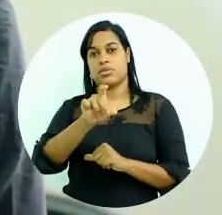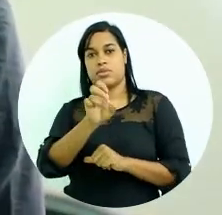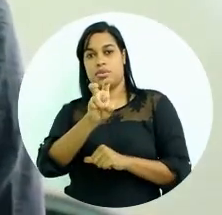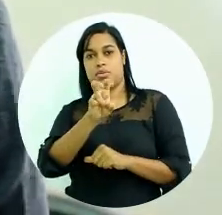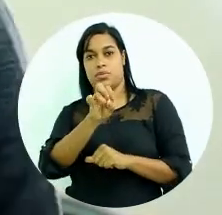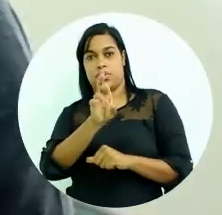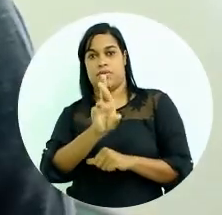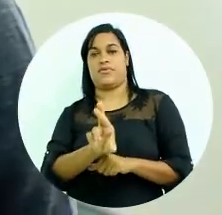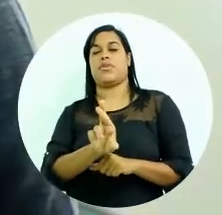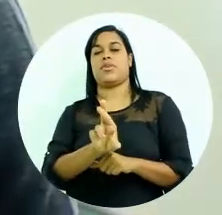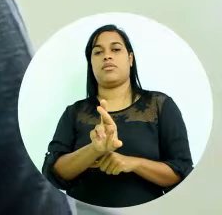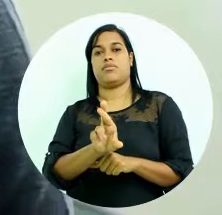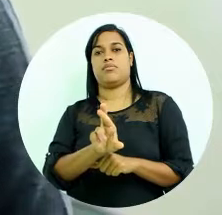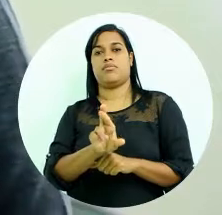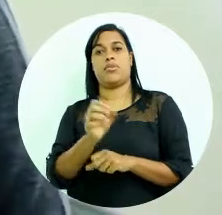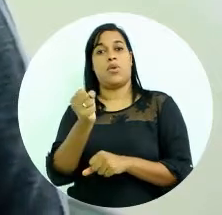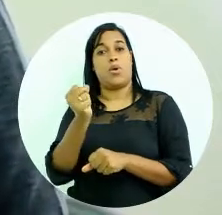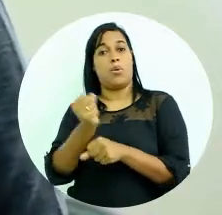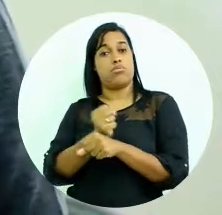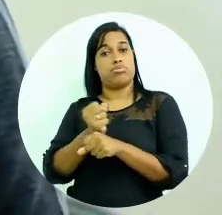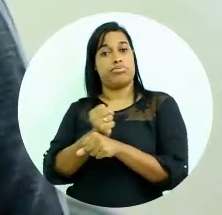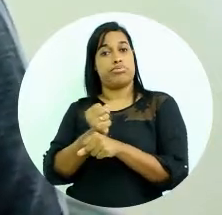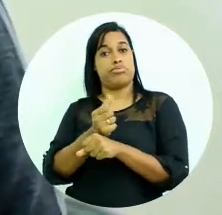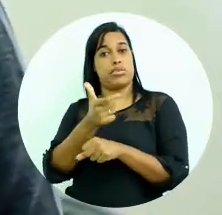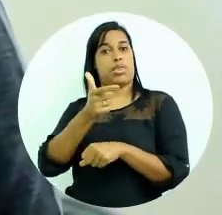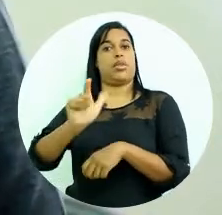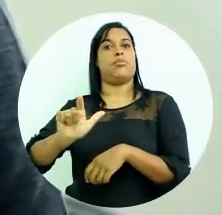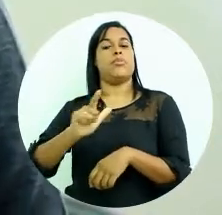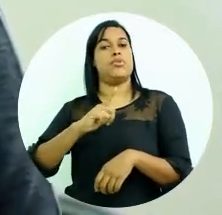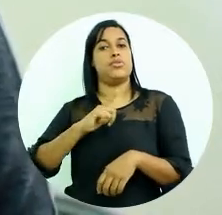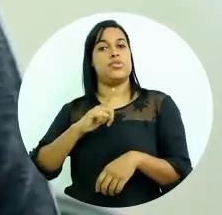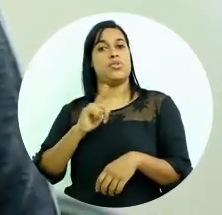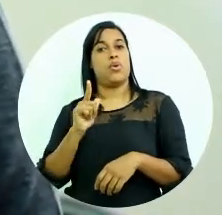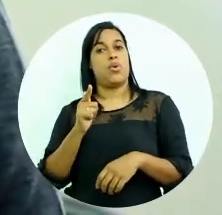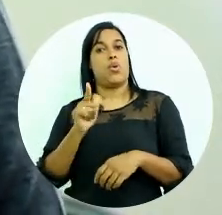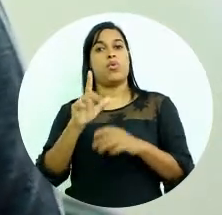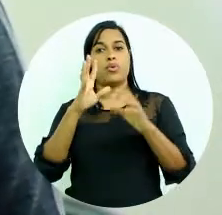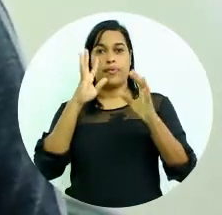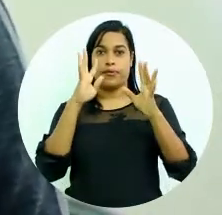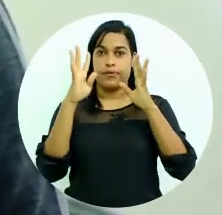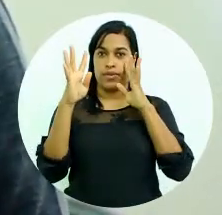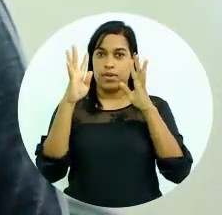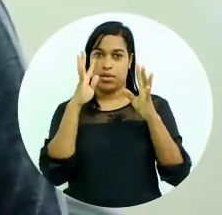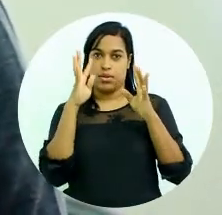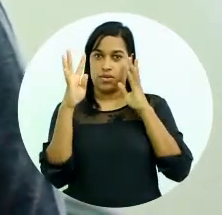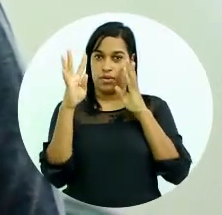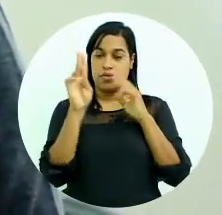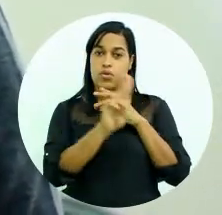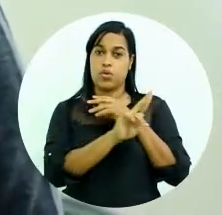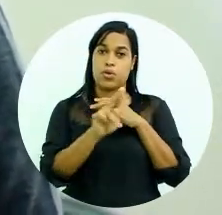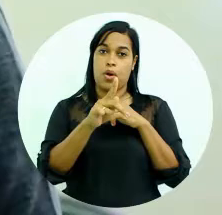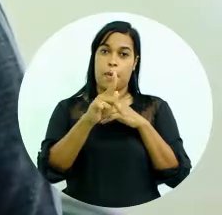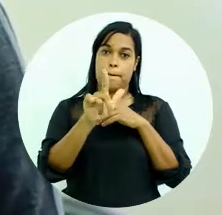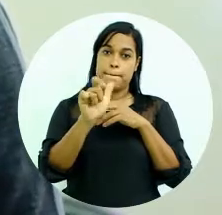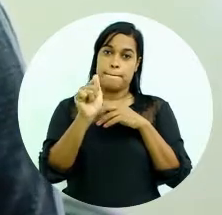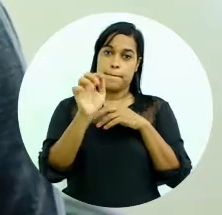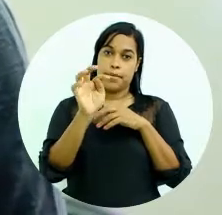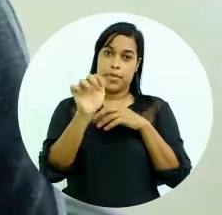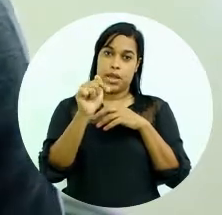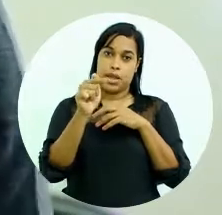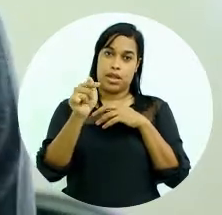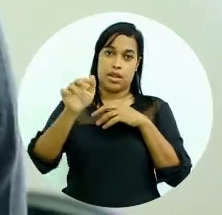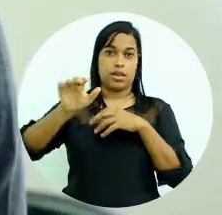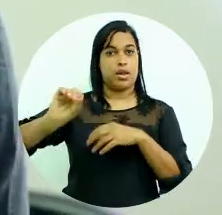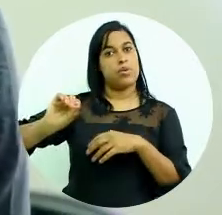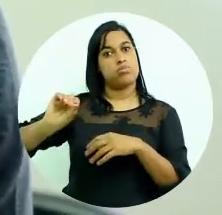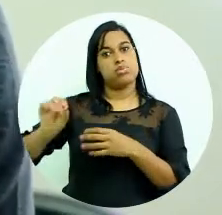o devir. Poucos anos depois, nós temos mais um filósofo chamado Platão.